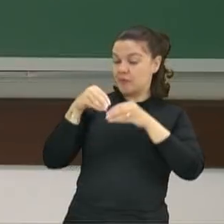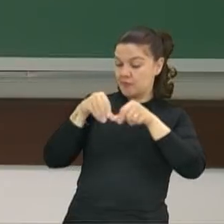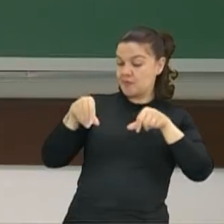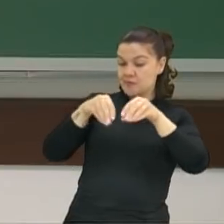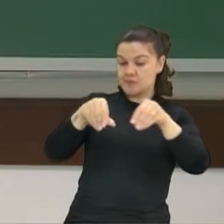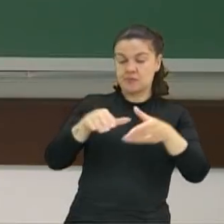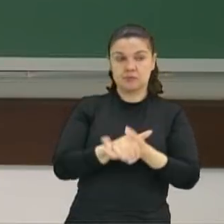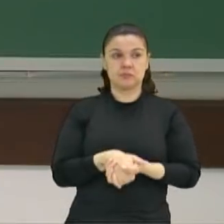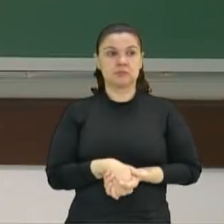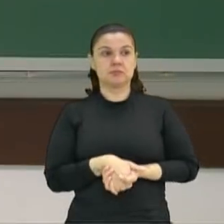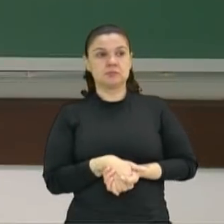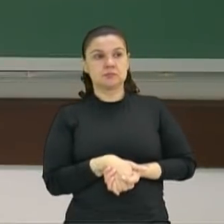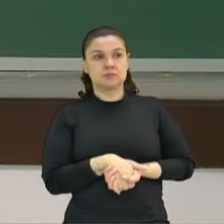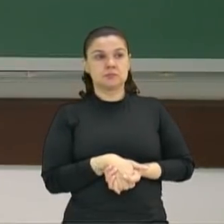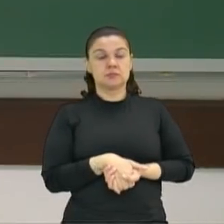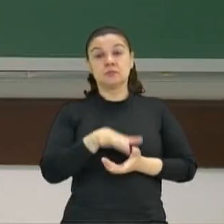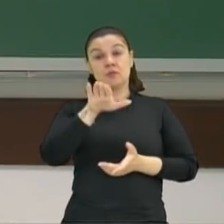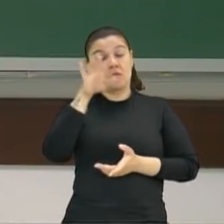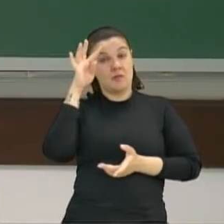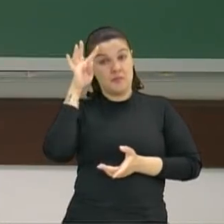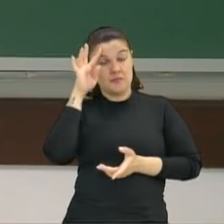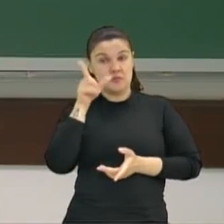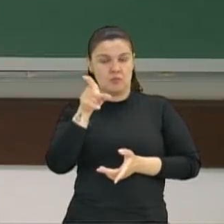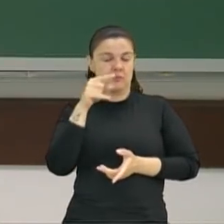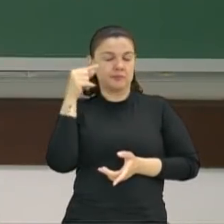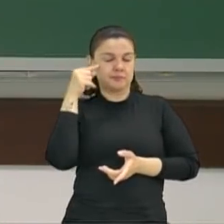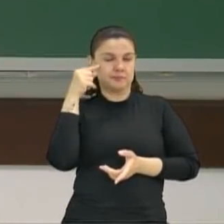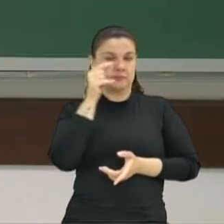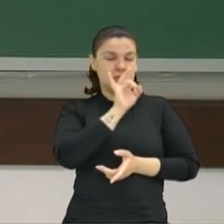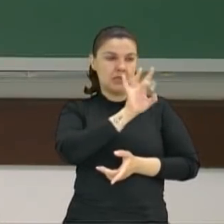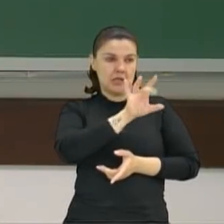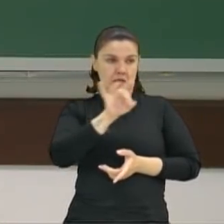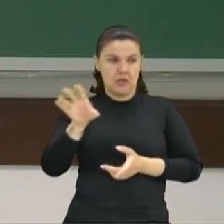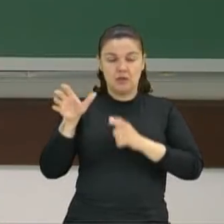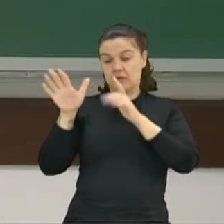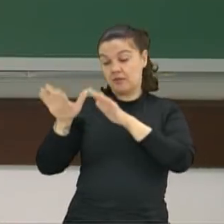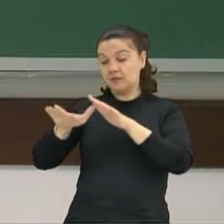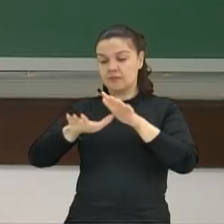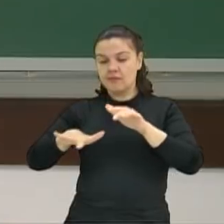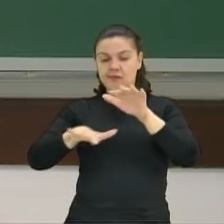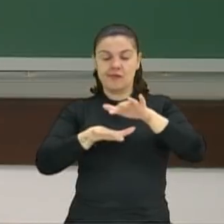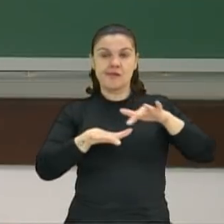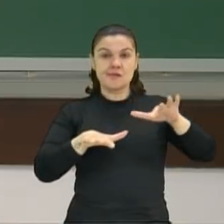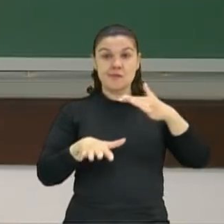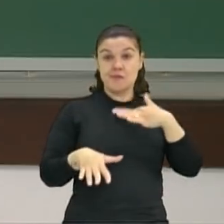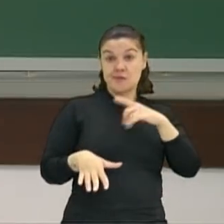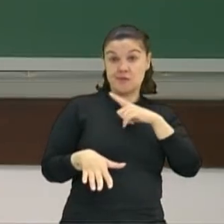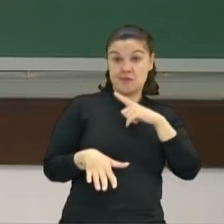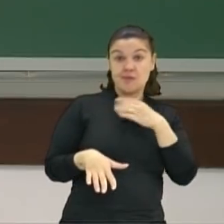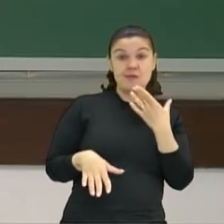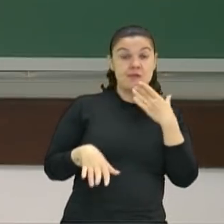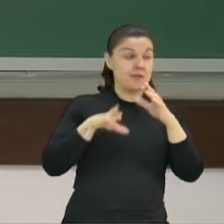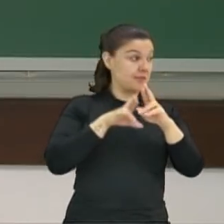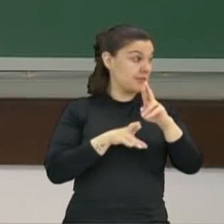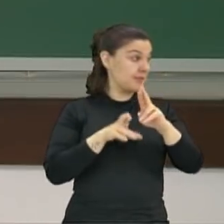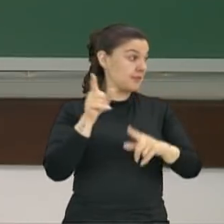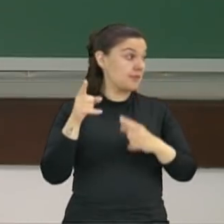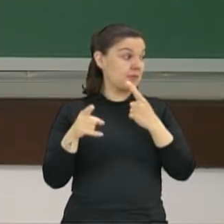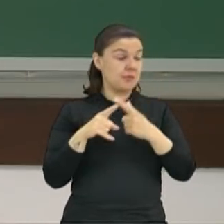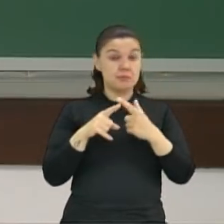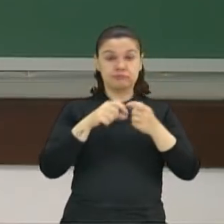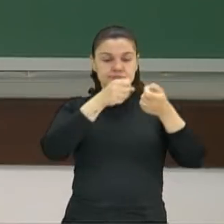solo, que só para ilustrar, cada solo de cada região tem uma coloração diferente devido